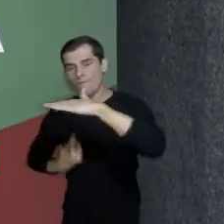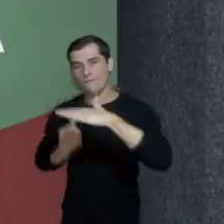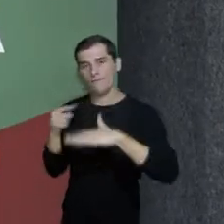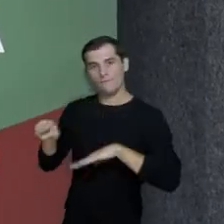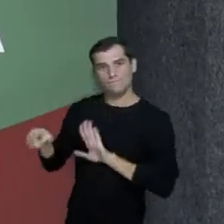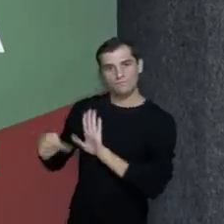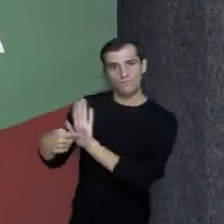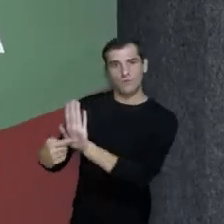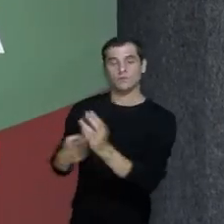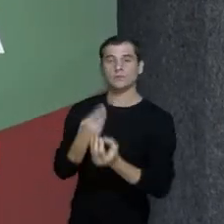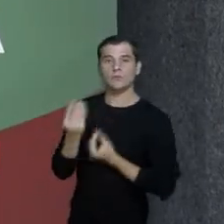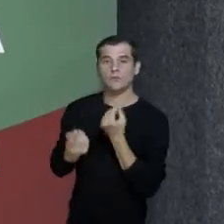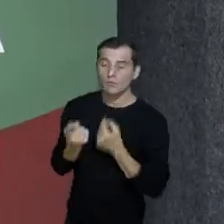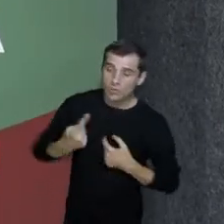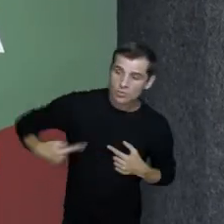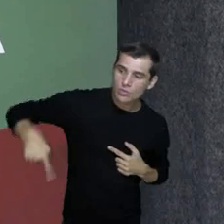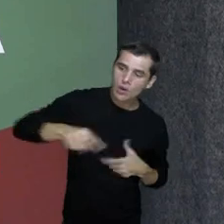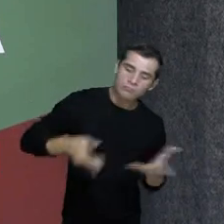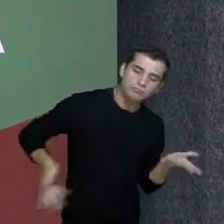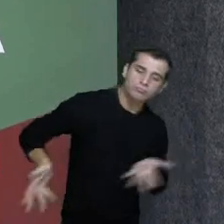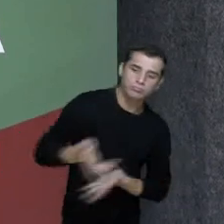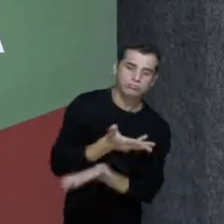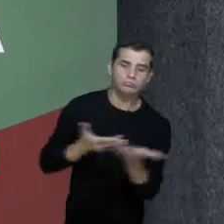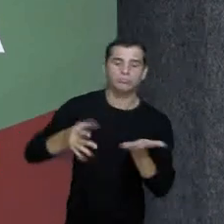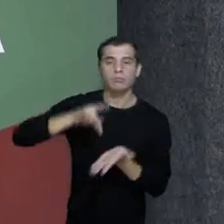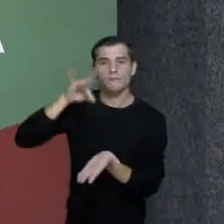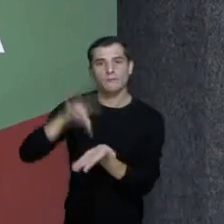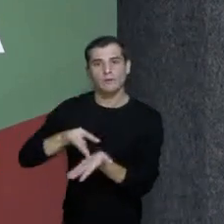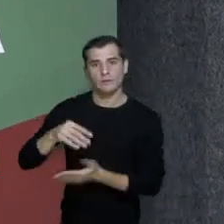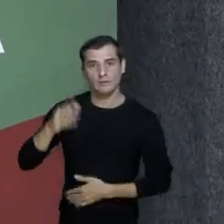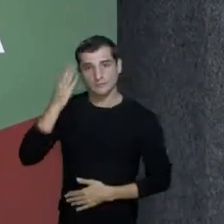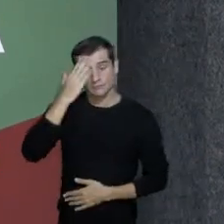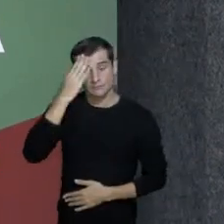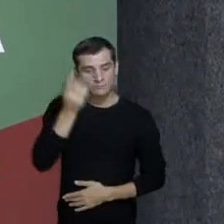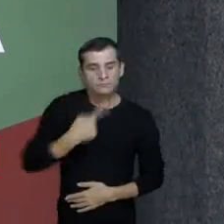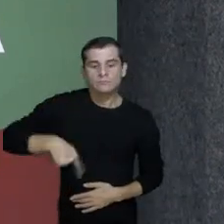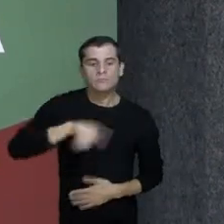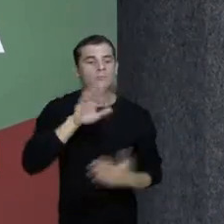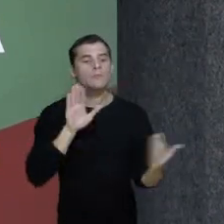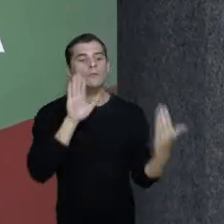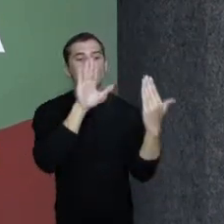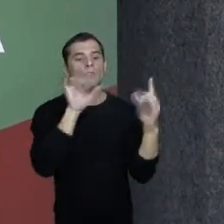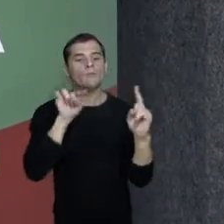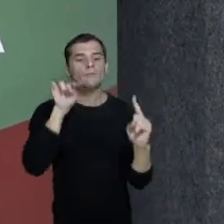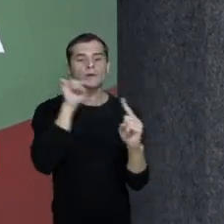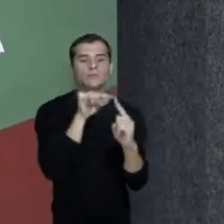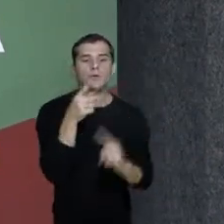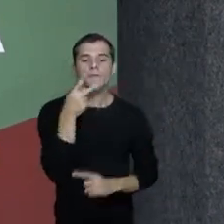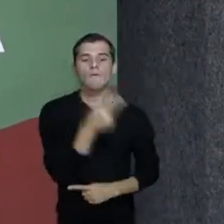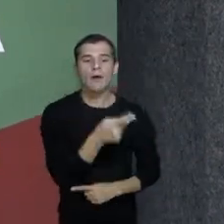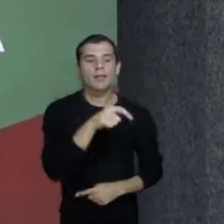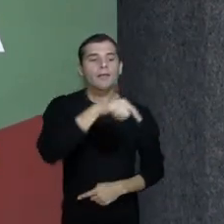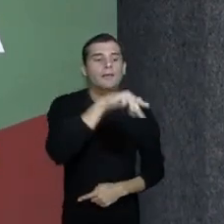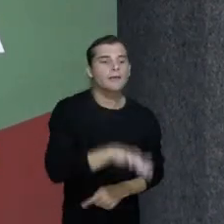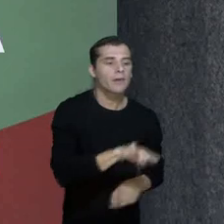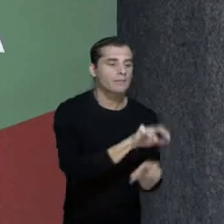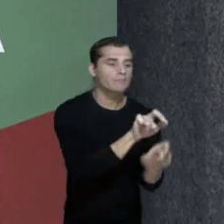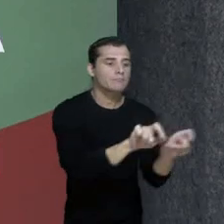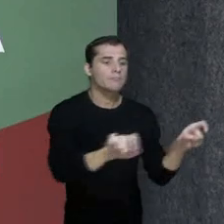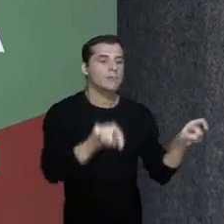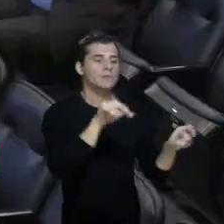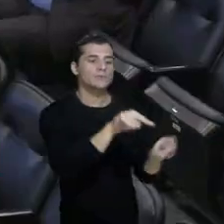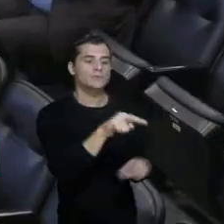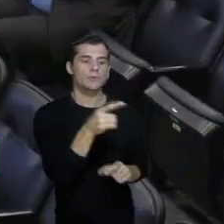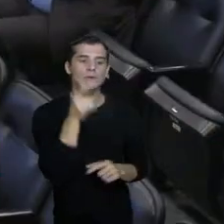tem que de saber para quem a gente tá falando quem tá contribuindo com esse projeto eu vou